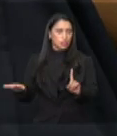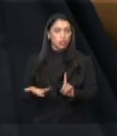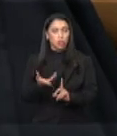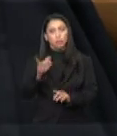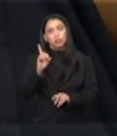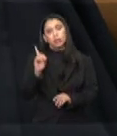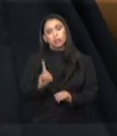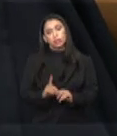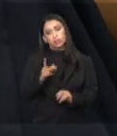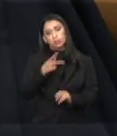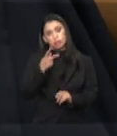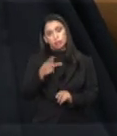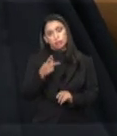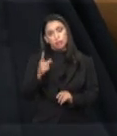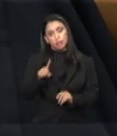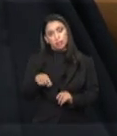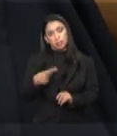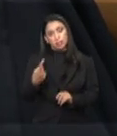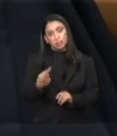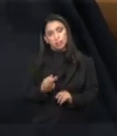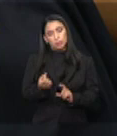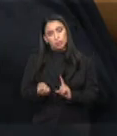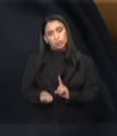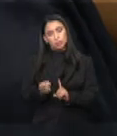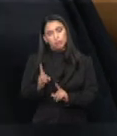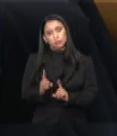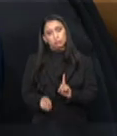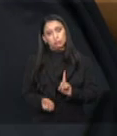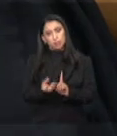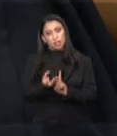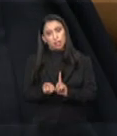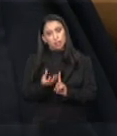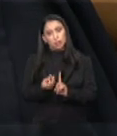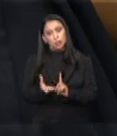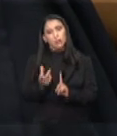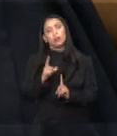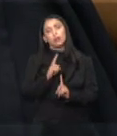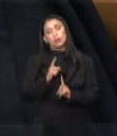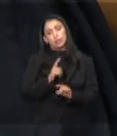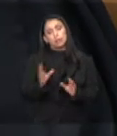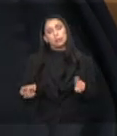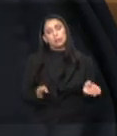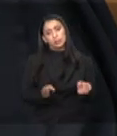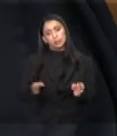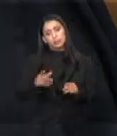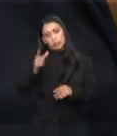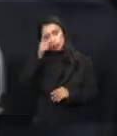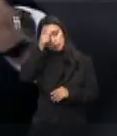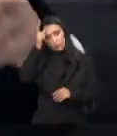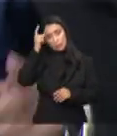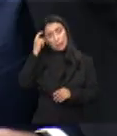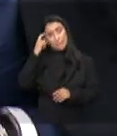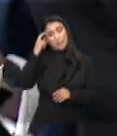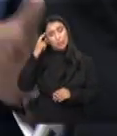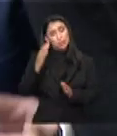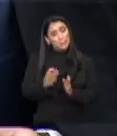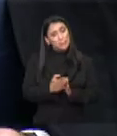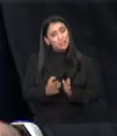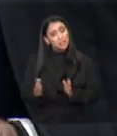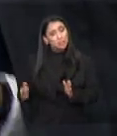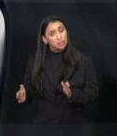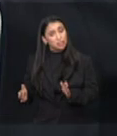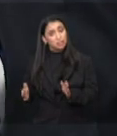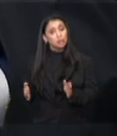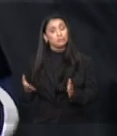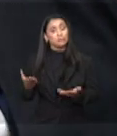falar após o delator. E nessa mesma fase colocada pelo ministro Ricardo Lewandowski. Então, a minha preocupação é, a partir de então, ainda